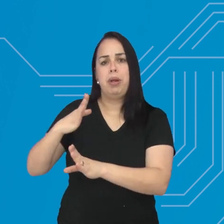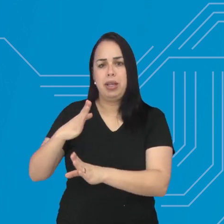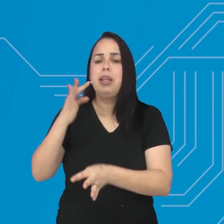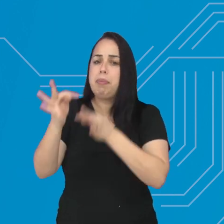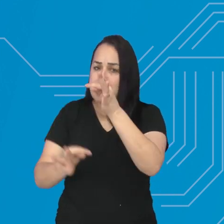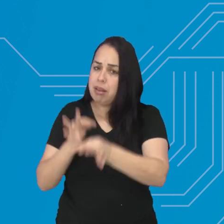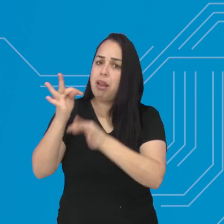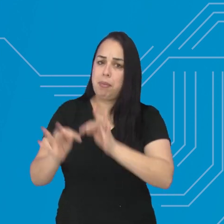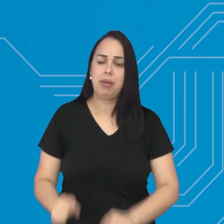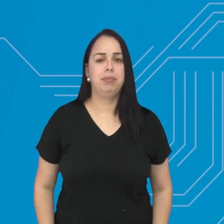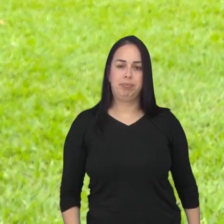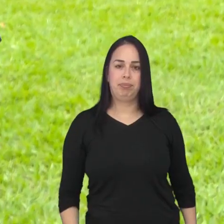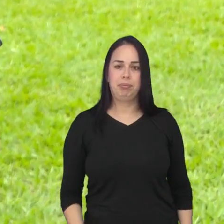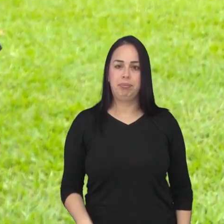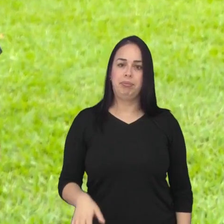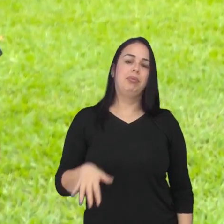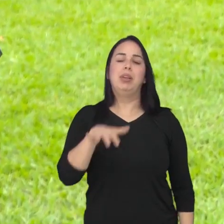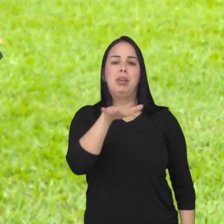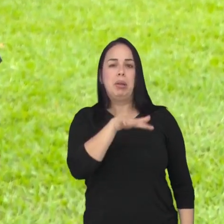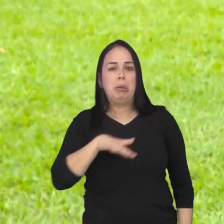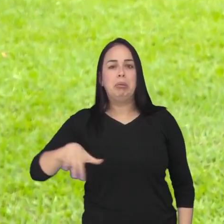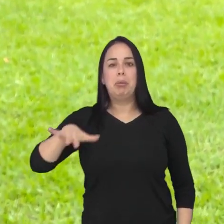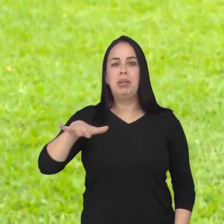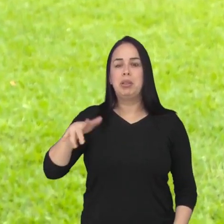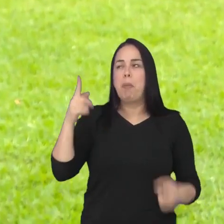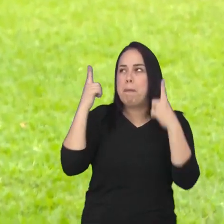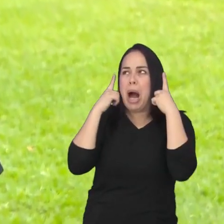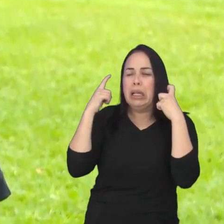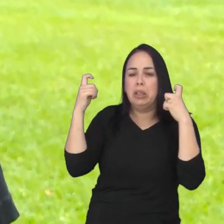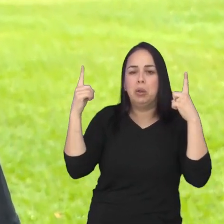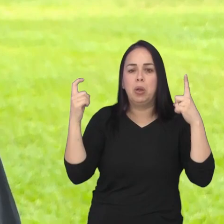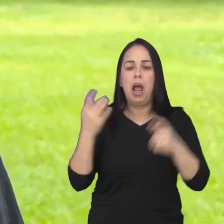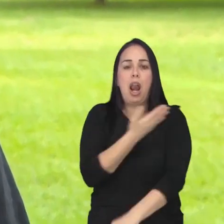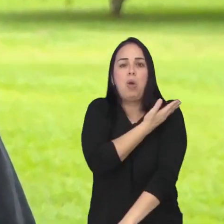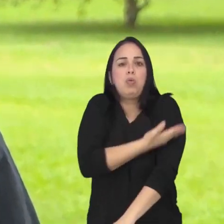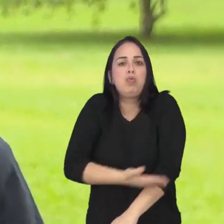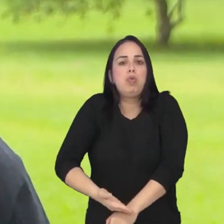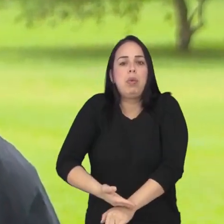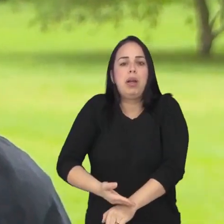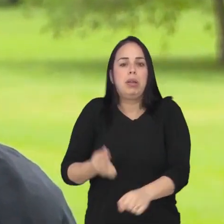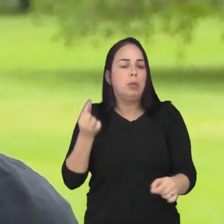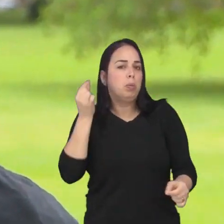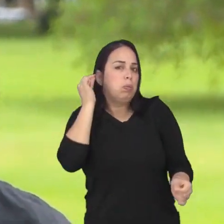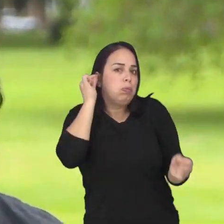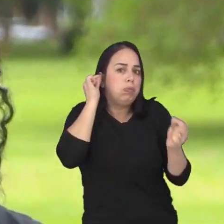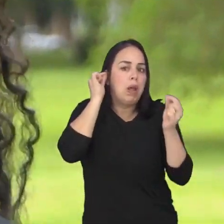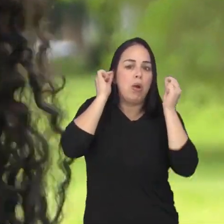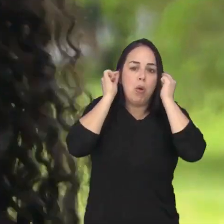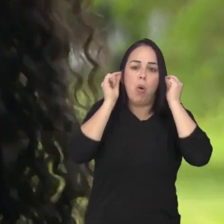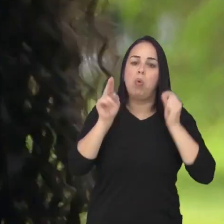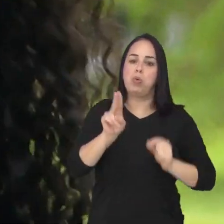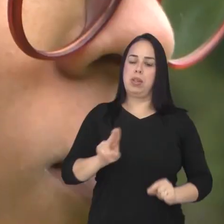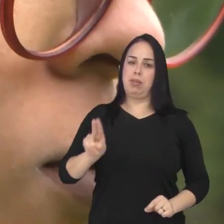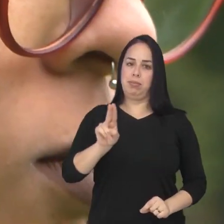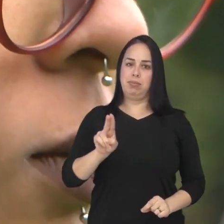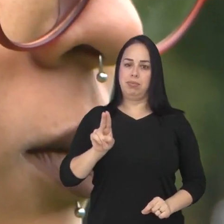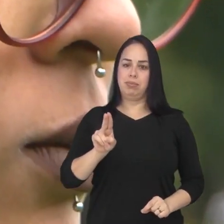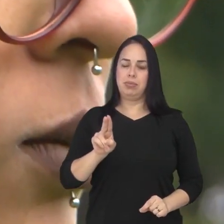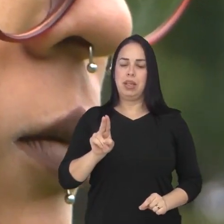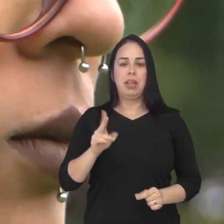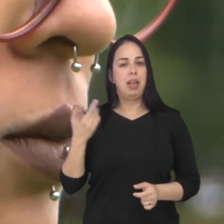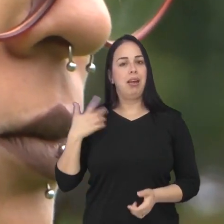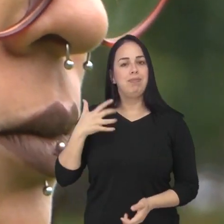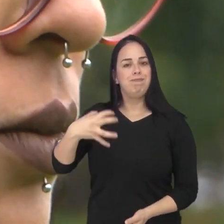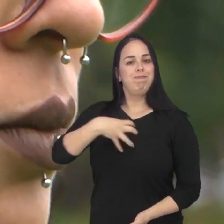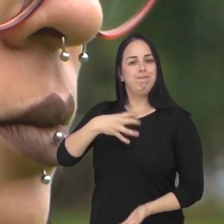o acesso ao tratamento. Em ambientes com muito ruído, a Carol costuma usar uma proteção nos ouvidos. Esse é um